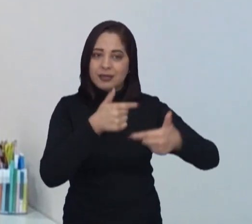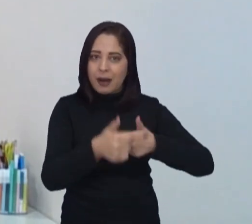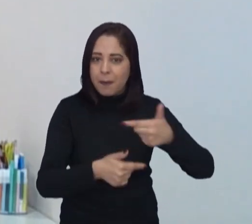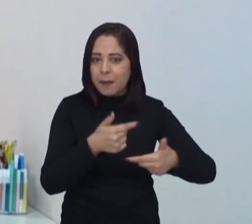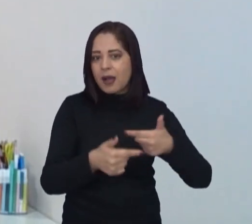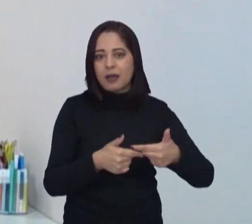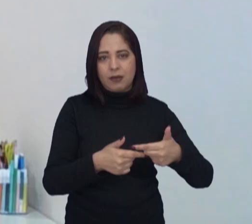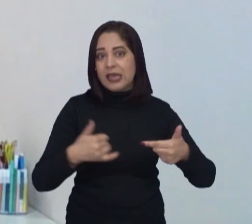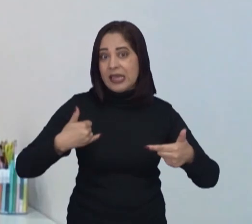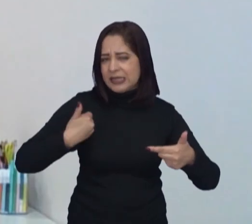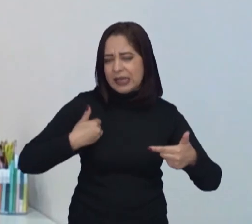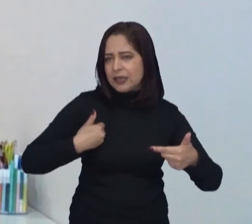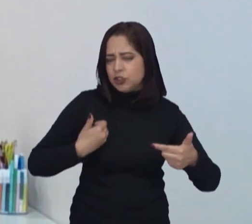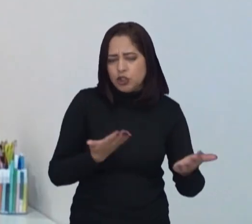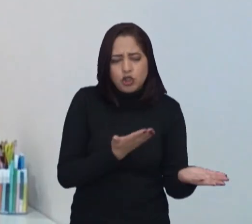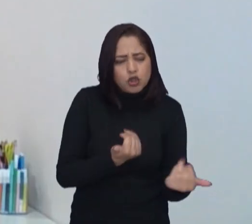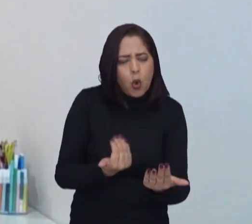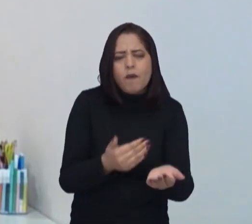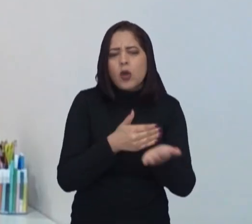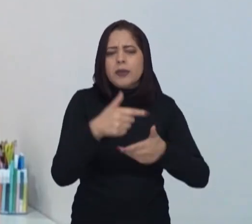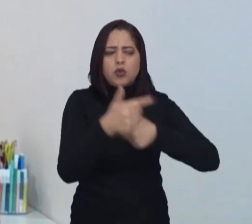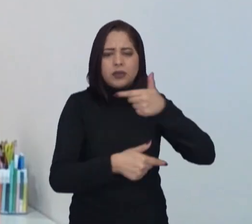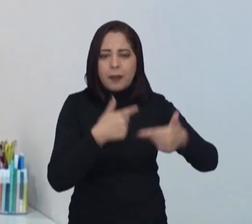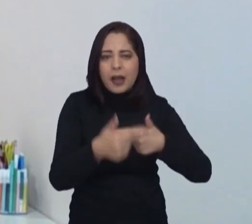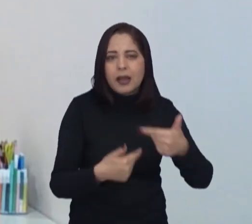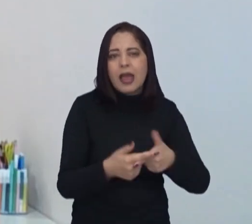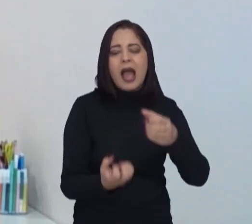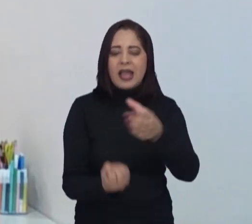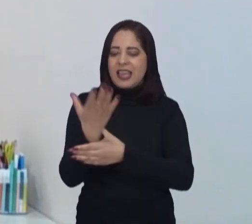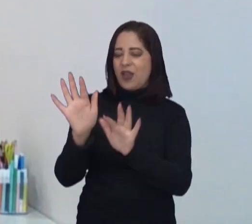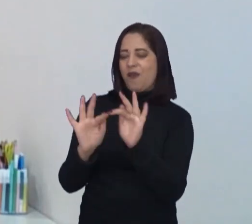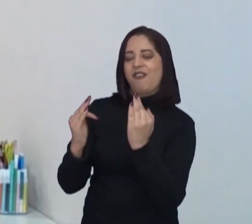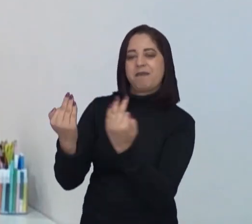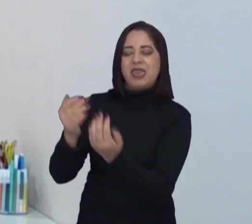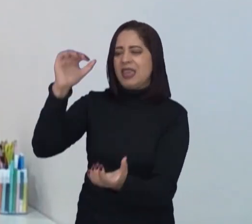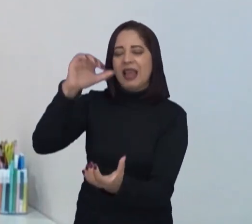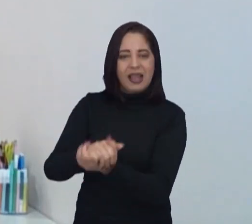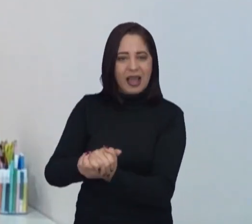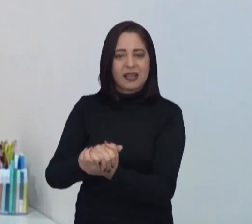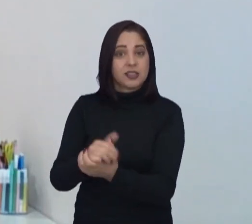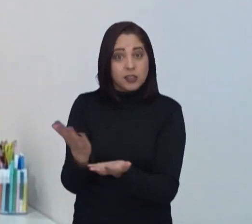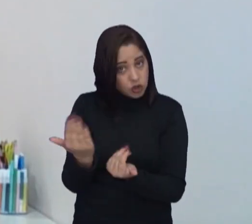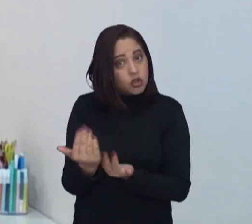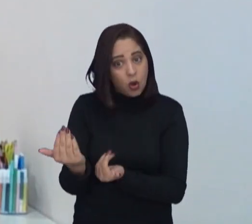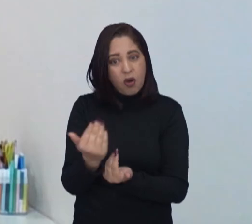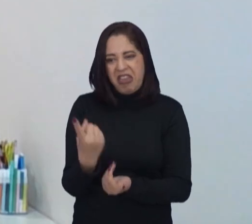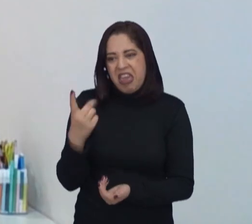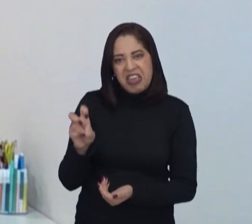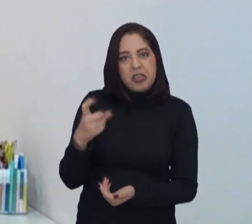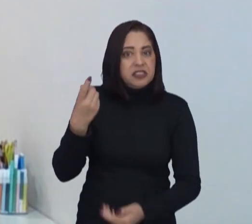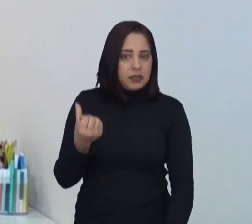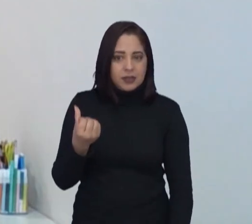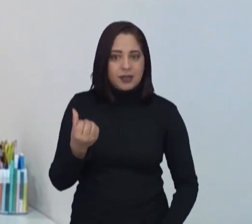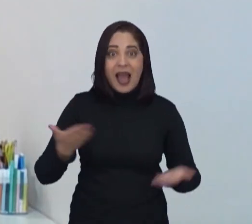vezes criança, né? Começavam a trabalhar, construíam sua família, muito cedo, né? Jovens ainda, com 15, 16